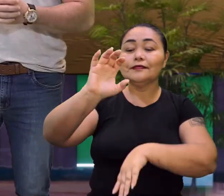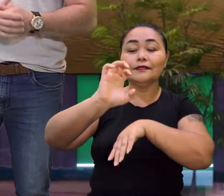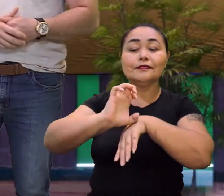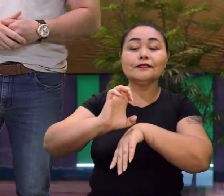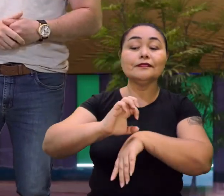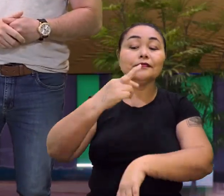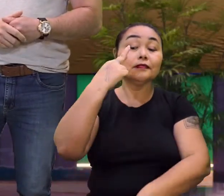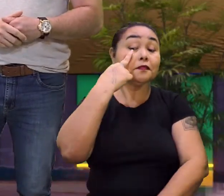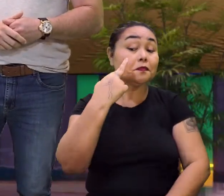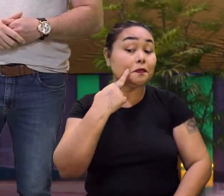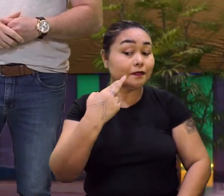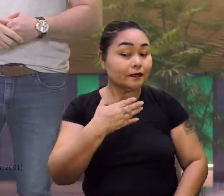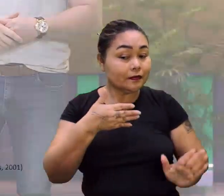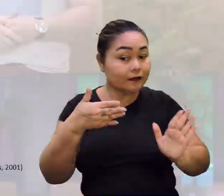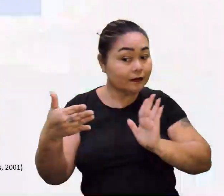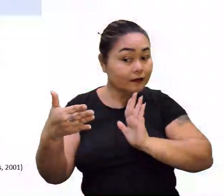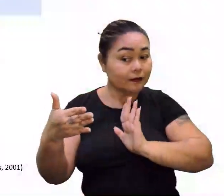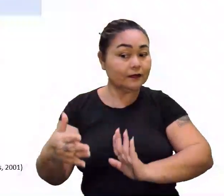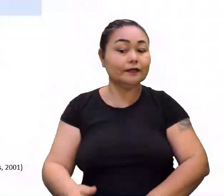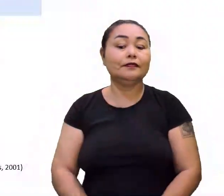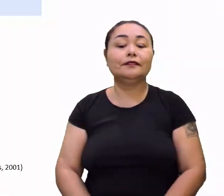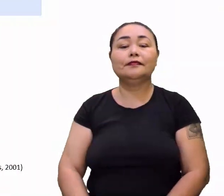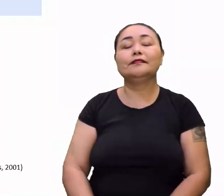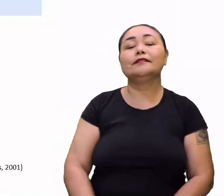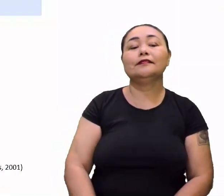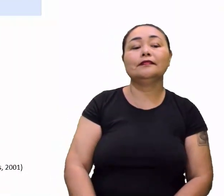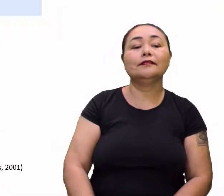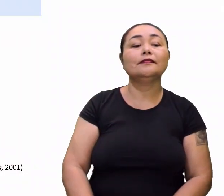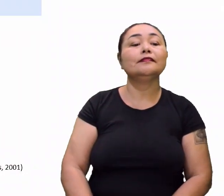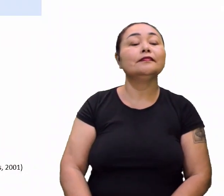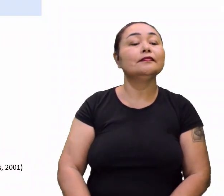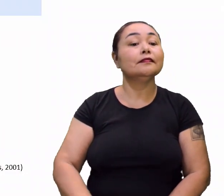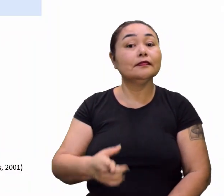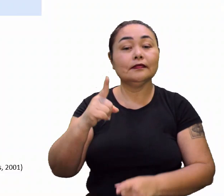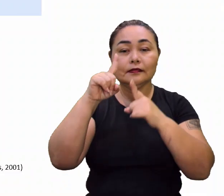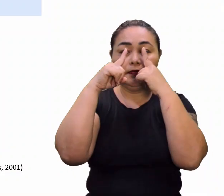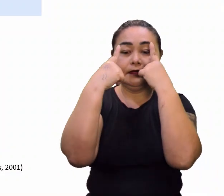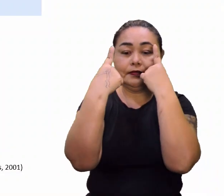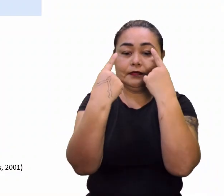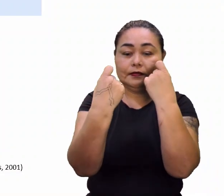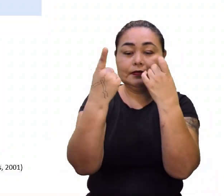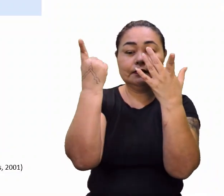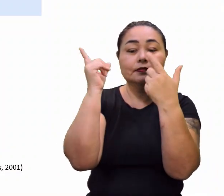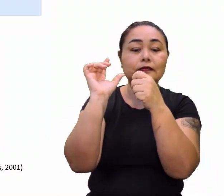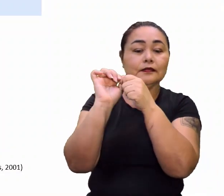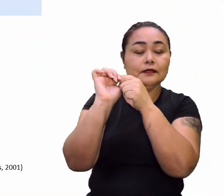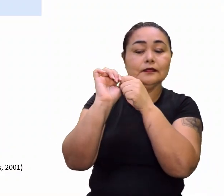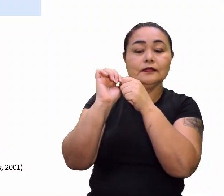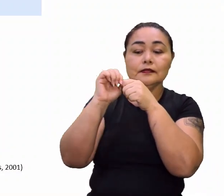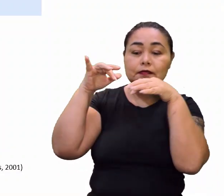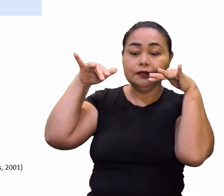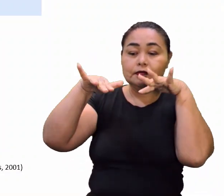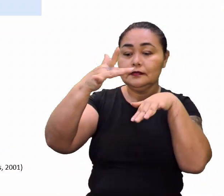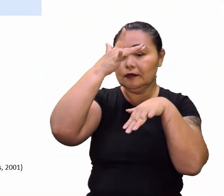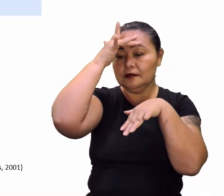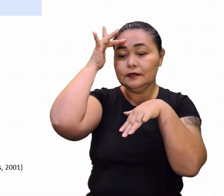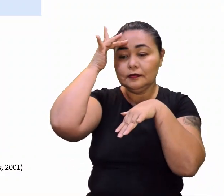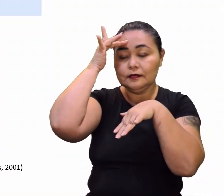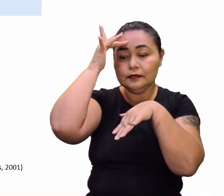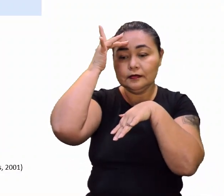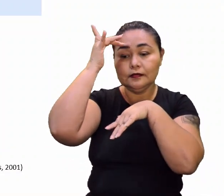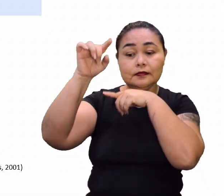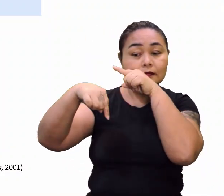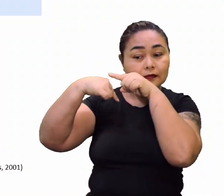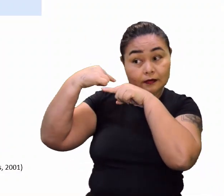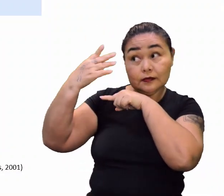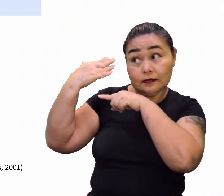nesse período, Vamos né? lá. Bora, galera. Bem interessante essa questão aí do fluxo, né, professor Jorge? Terminamos até